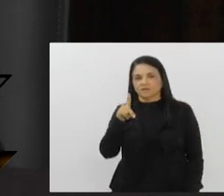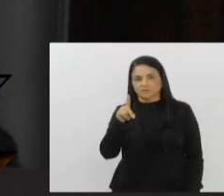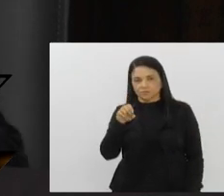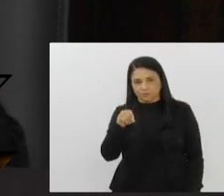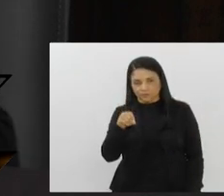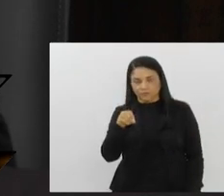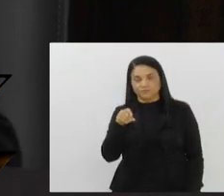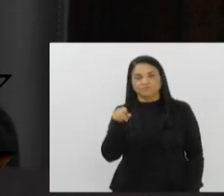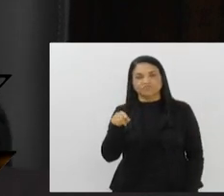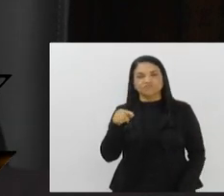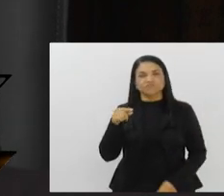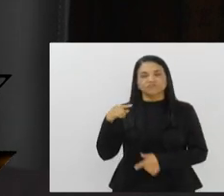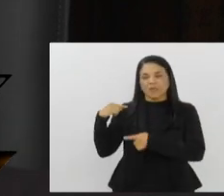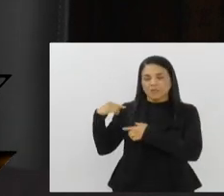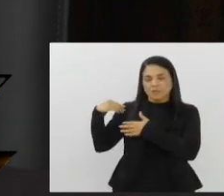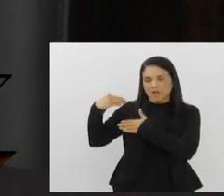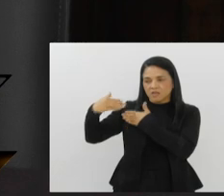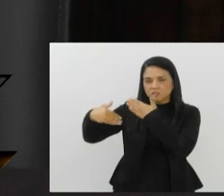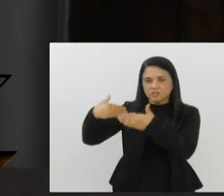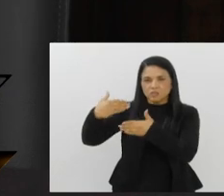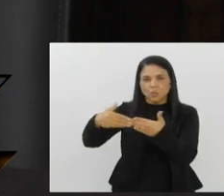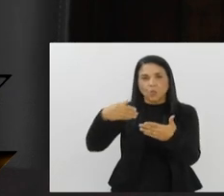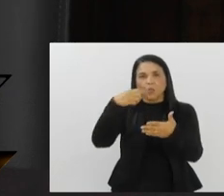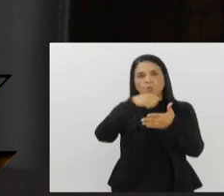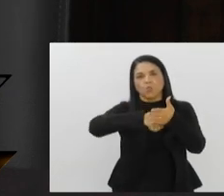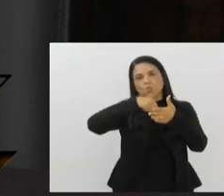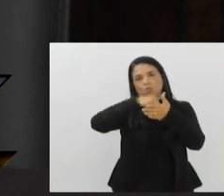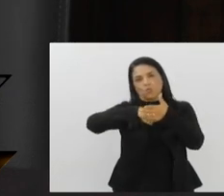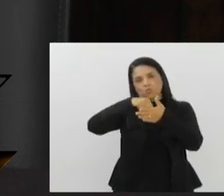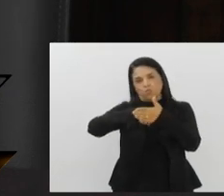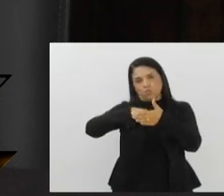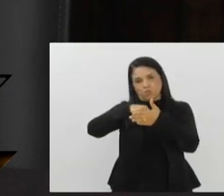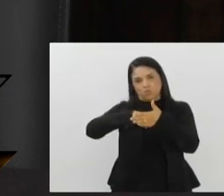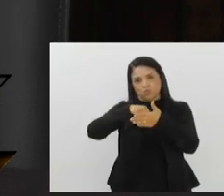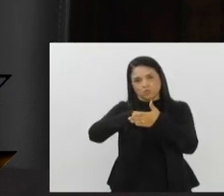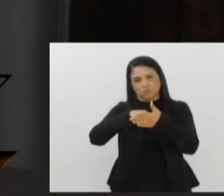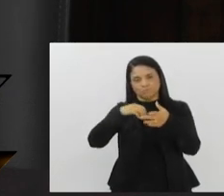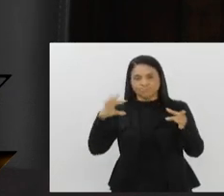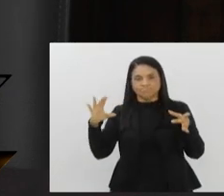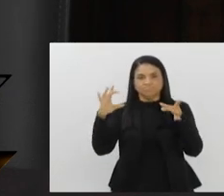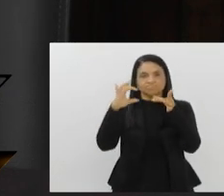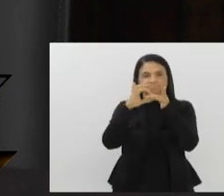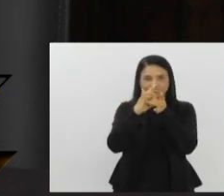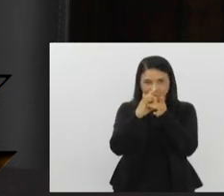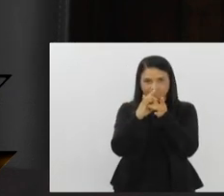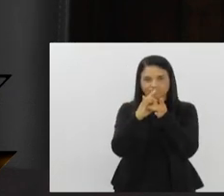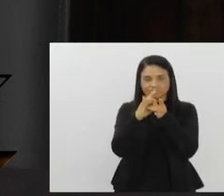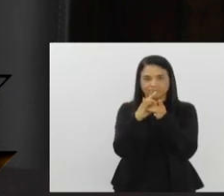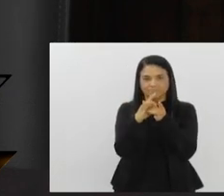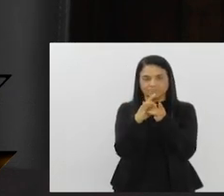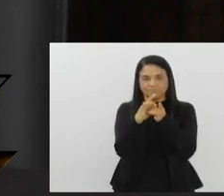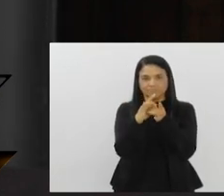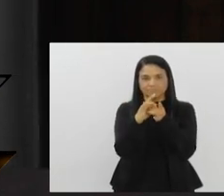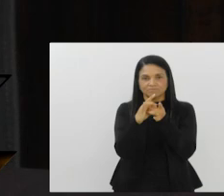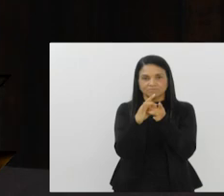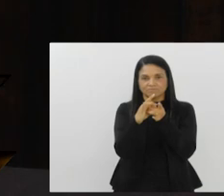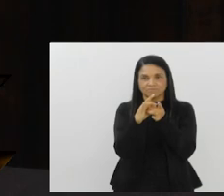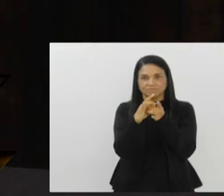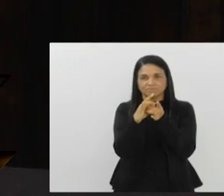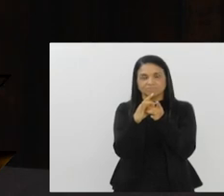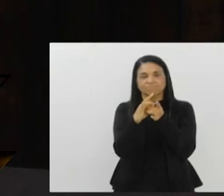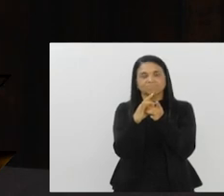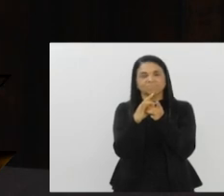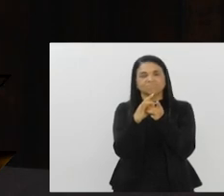razão da sua trajetória de lutas totalmente associada a os predicados